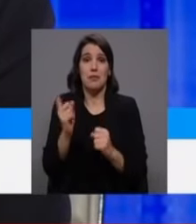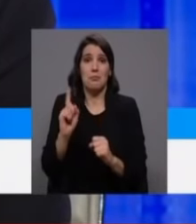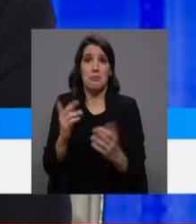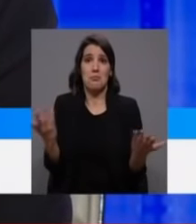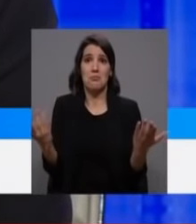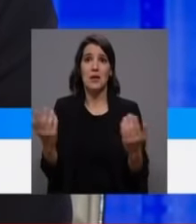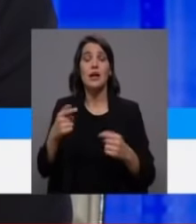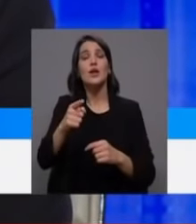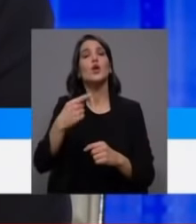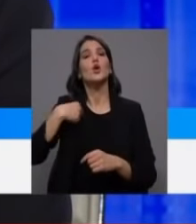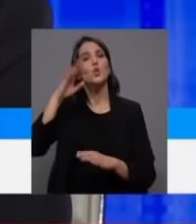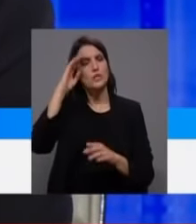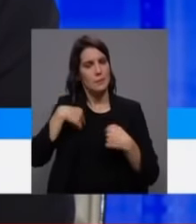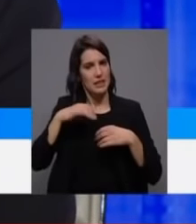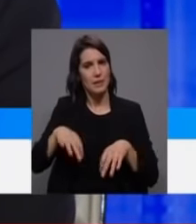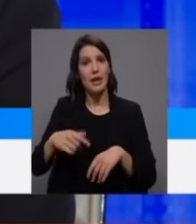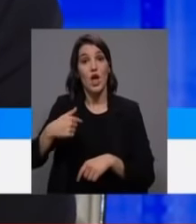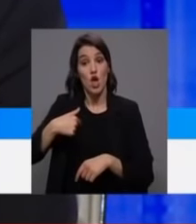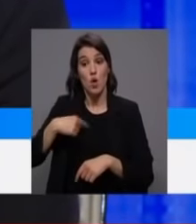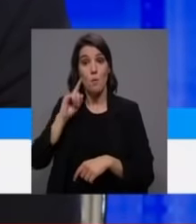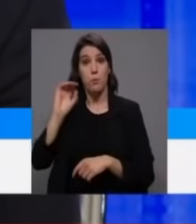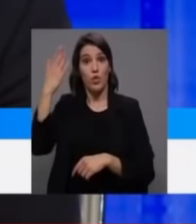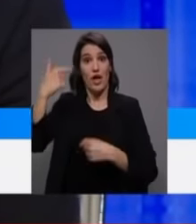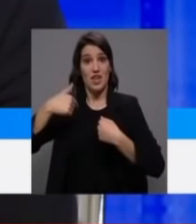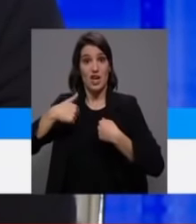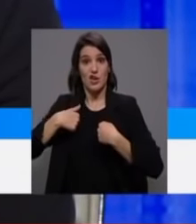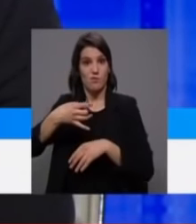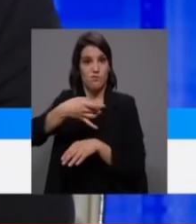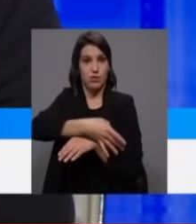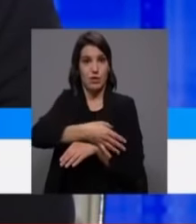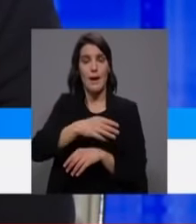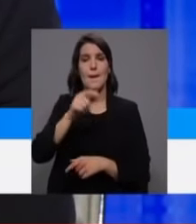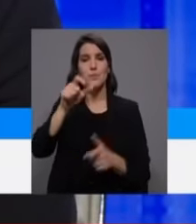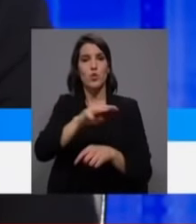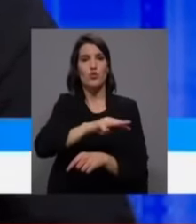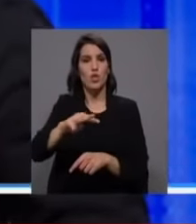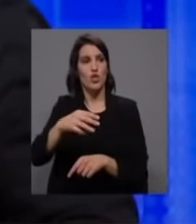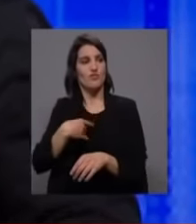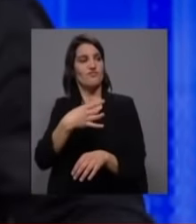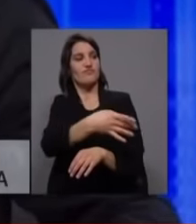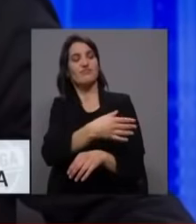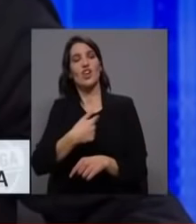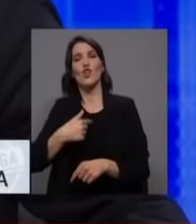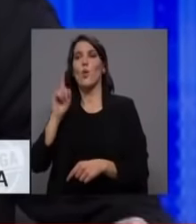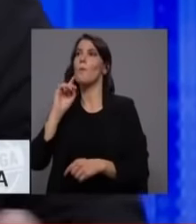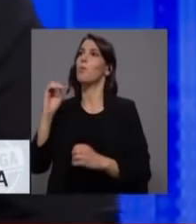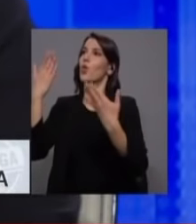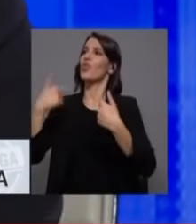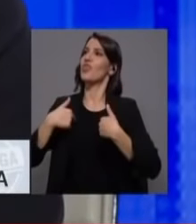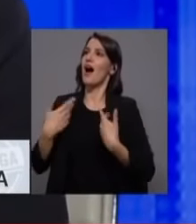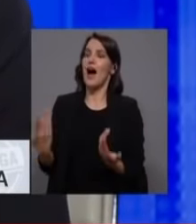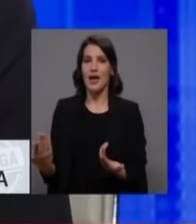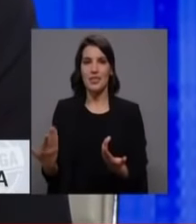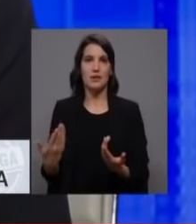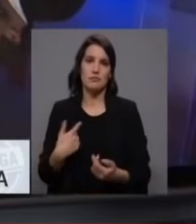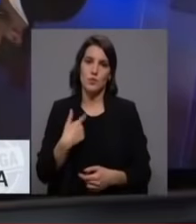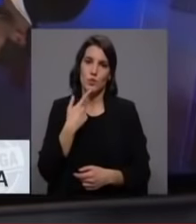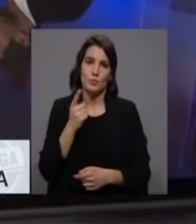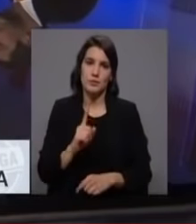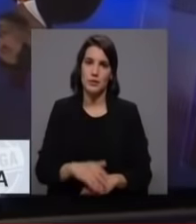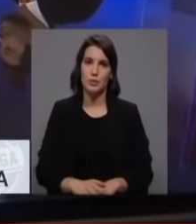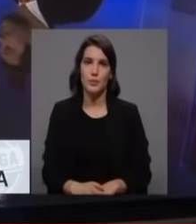o jogo que eu não sei só para terminar Era eu ser prioritário a próxima melhores portugueses que estão a ver e que não comprei um público ela é uma viu a minha costuma